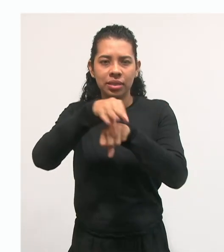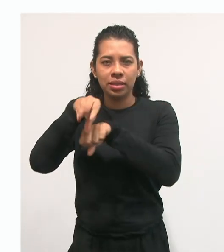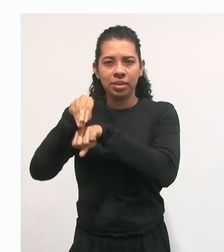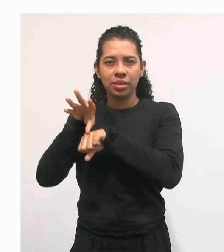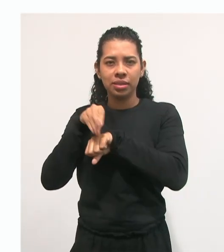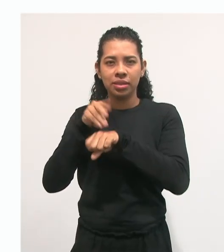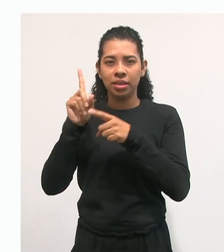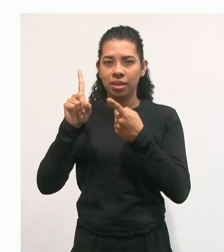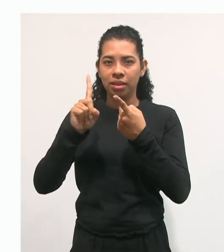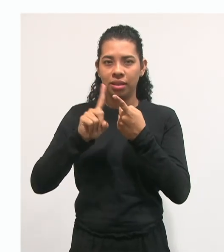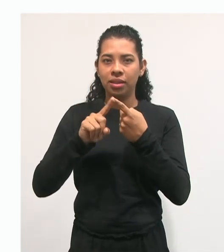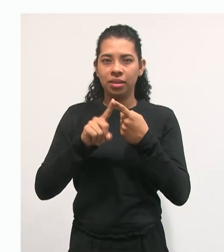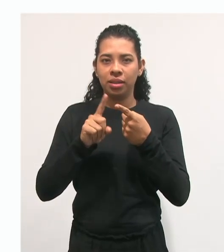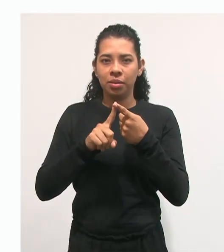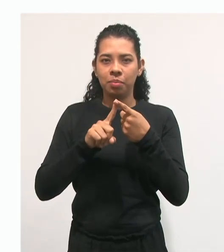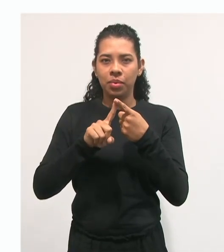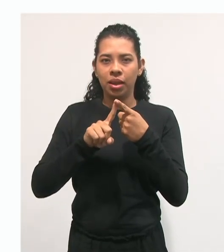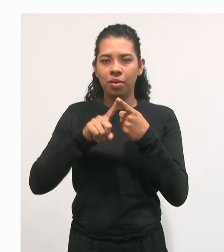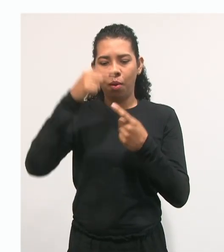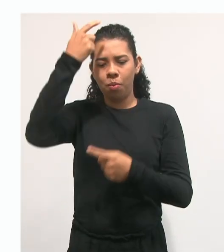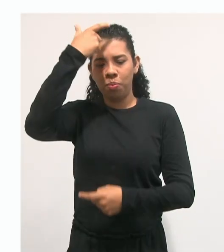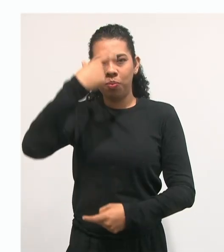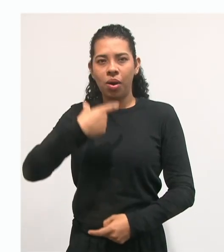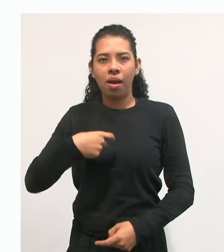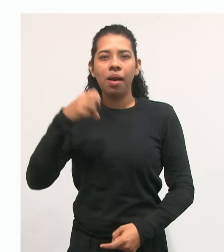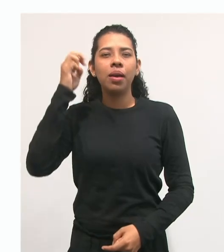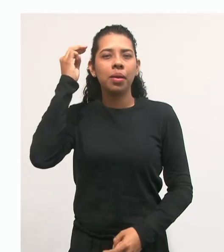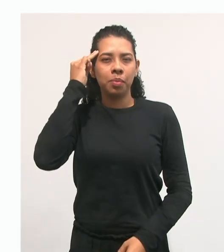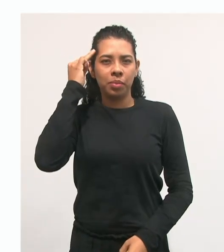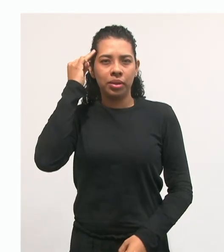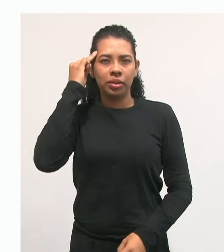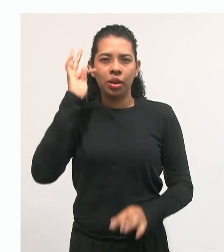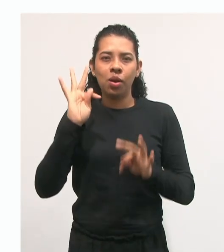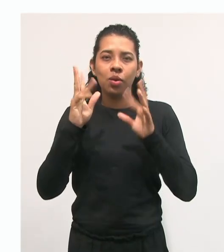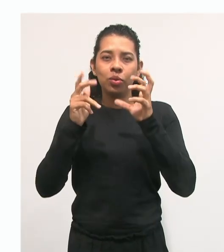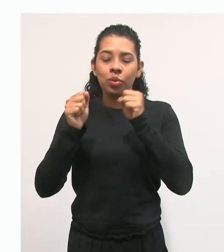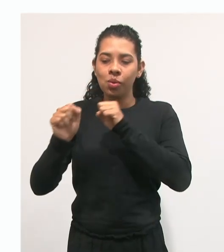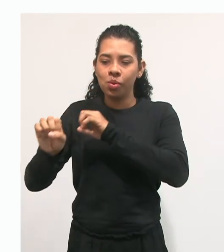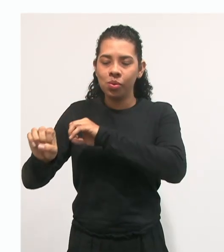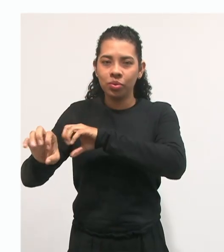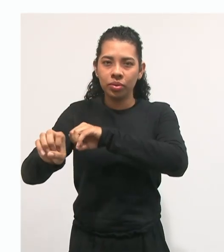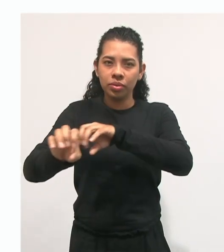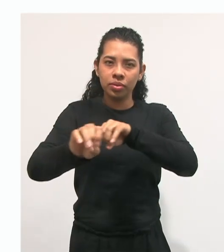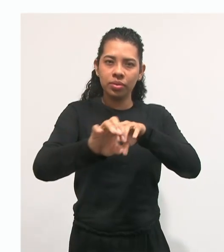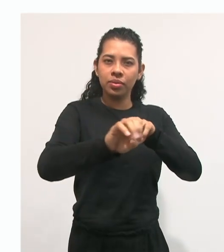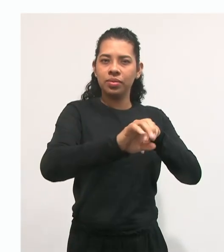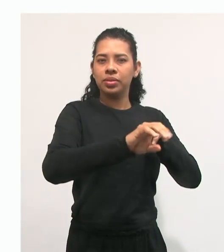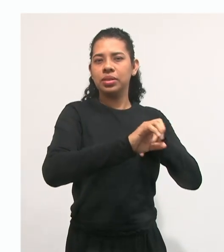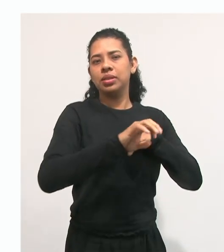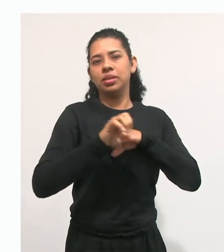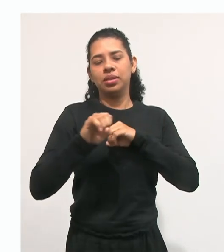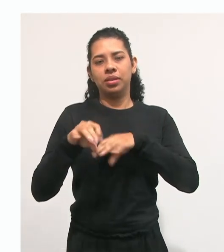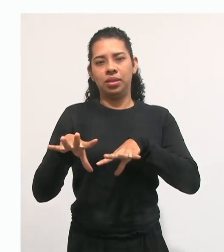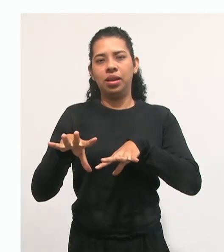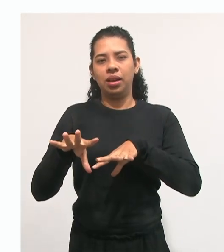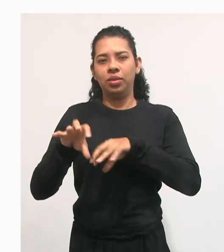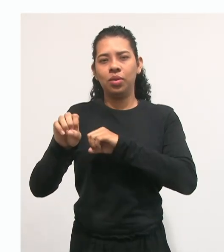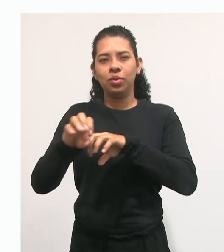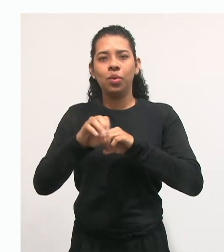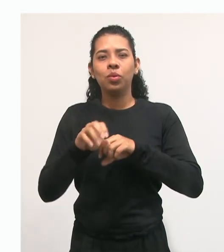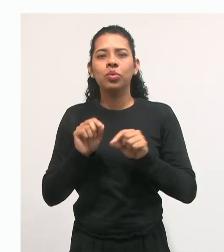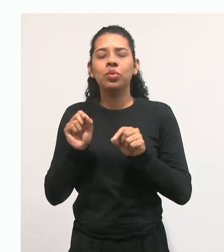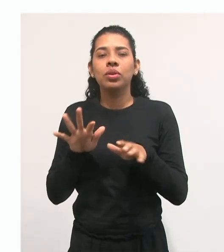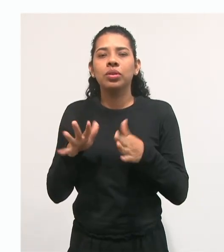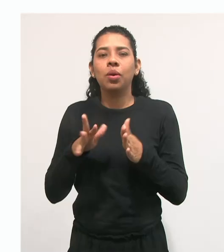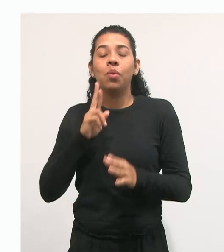ação física e mental, organizados e orientados no processo de ensino. Os resultados da aprendizagem